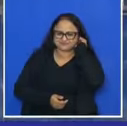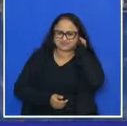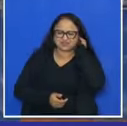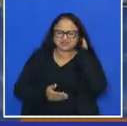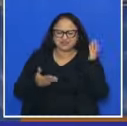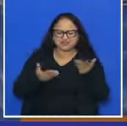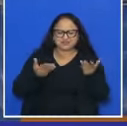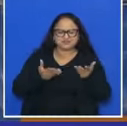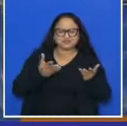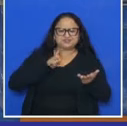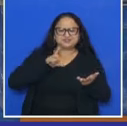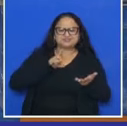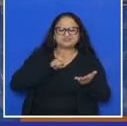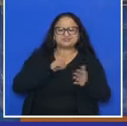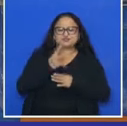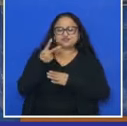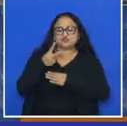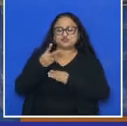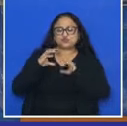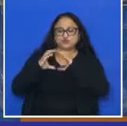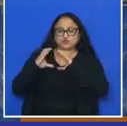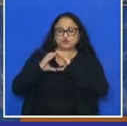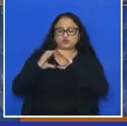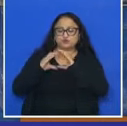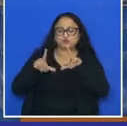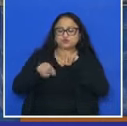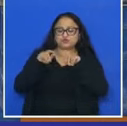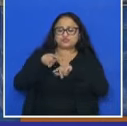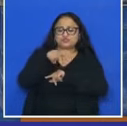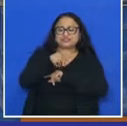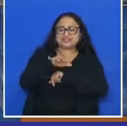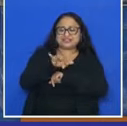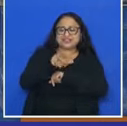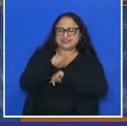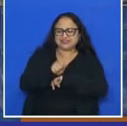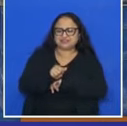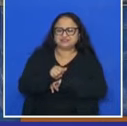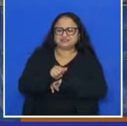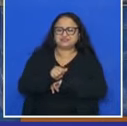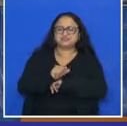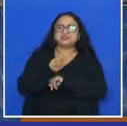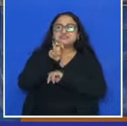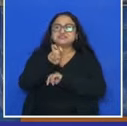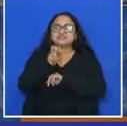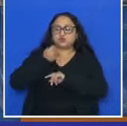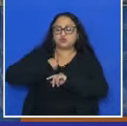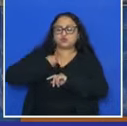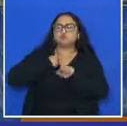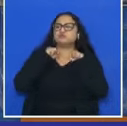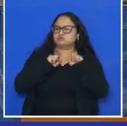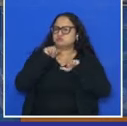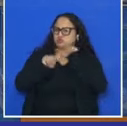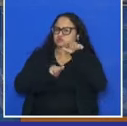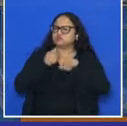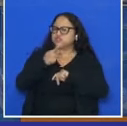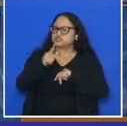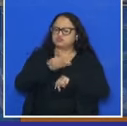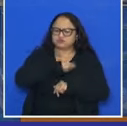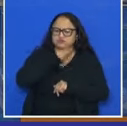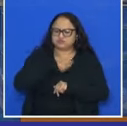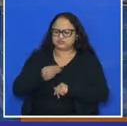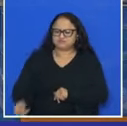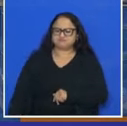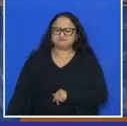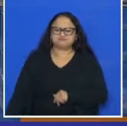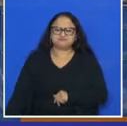E vamos acompanhar então aqui no nosso segundo globo o sorteio da quina. São 5 números que podem mudar a sua vida. Primeira bola